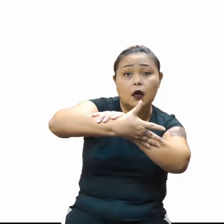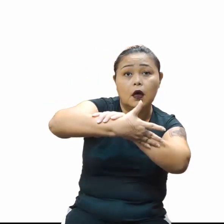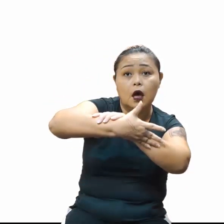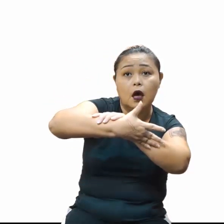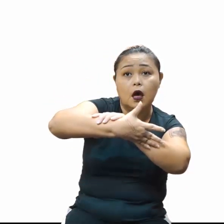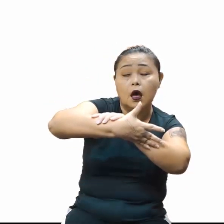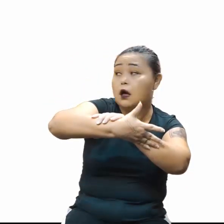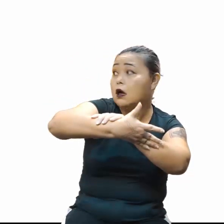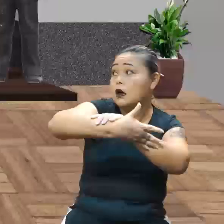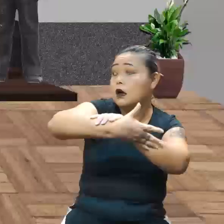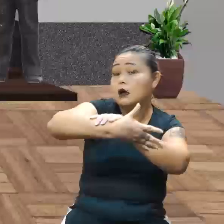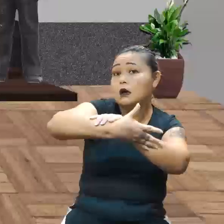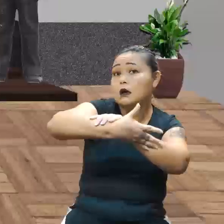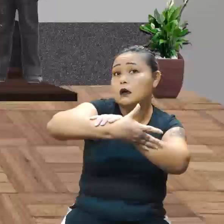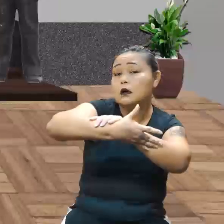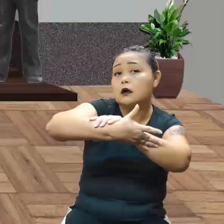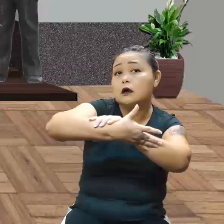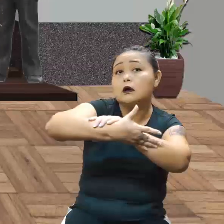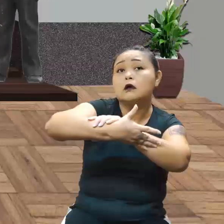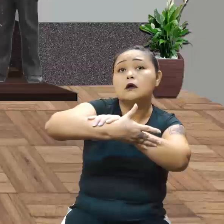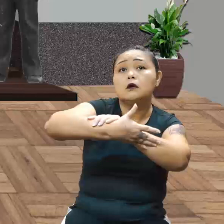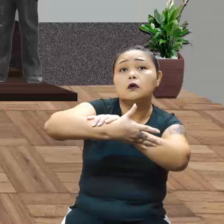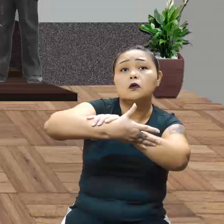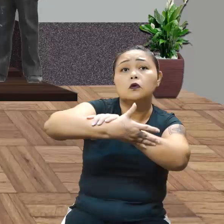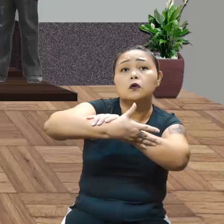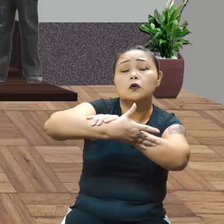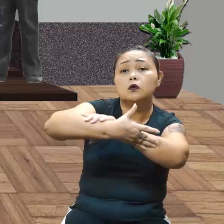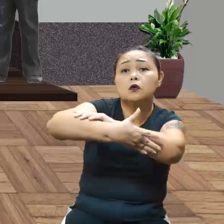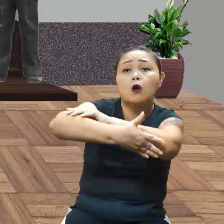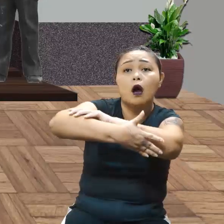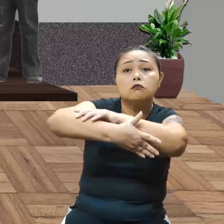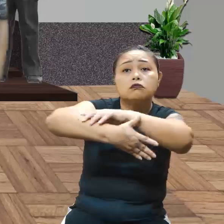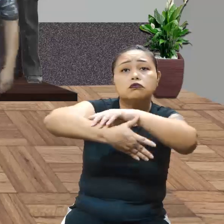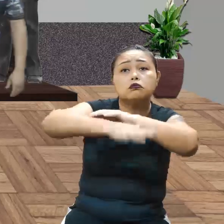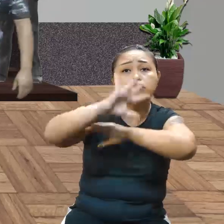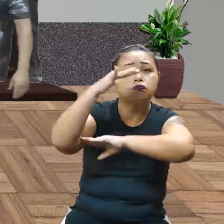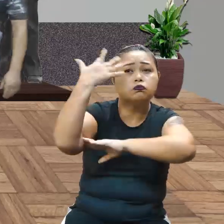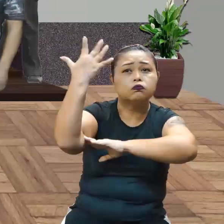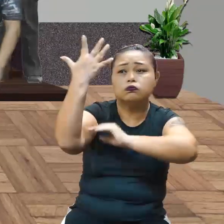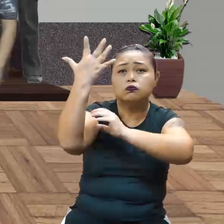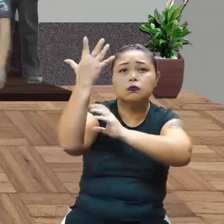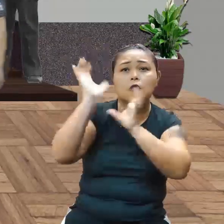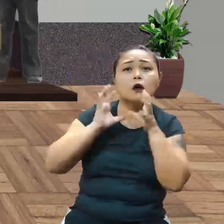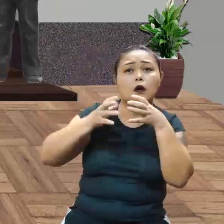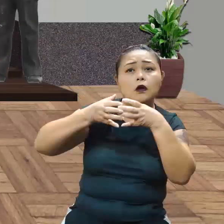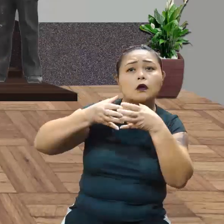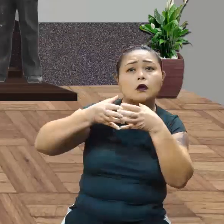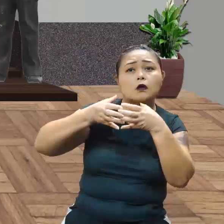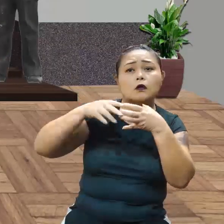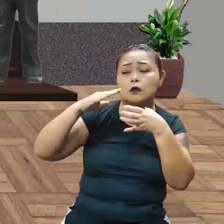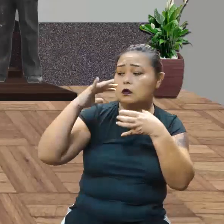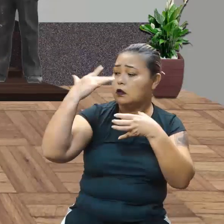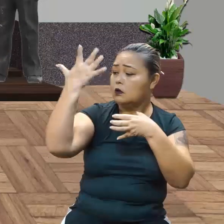Era um tronco de árvores, olha aí essa imagem aí. Ó. Então, nós temos aqui a comissão